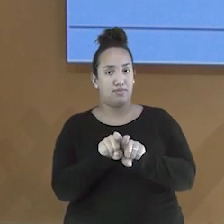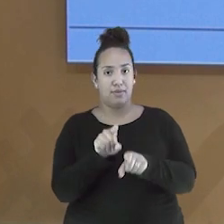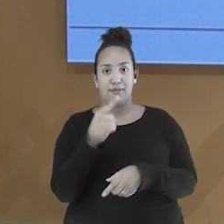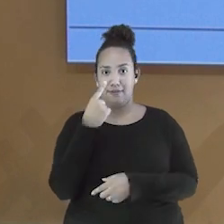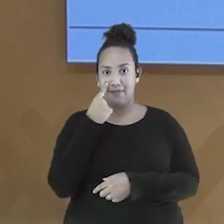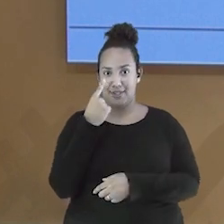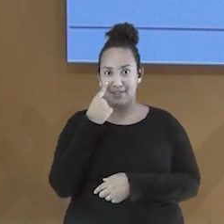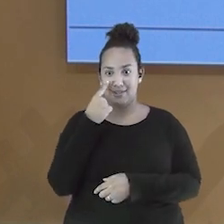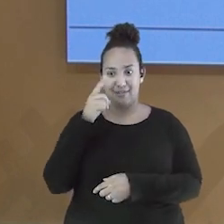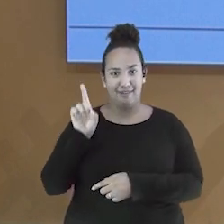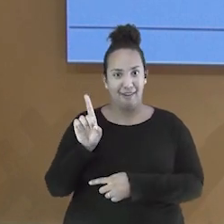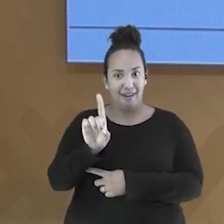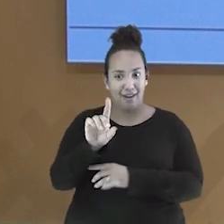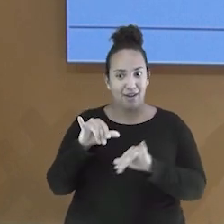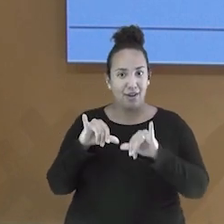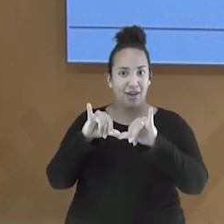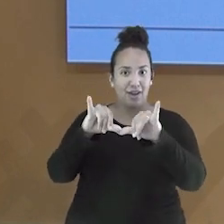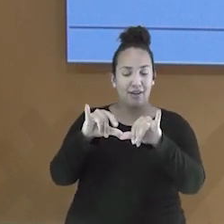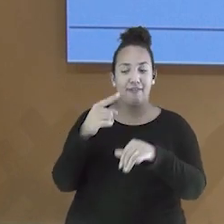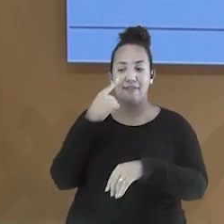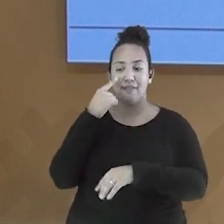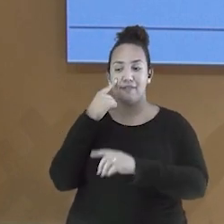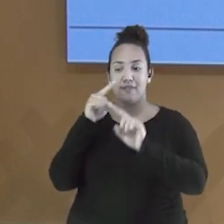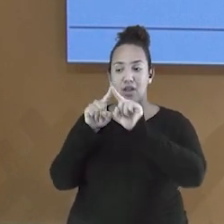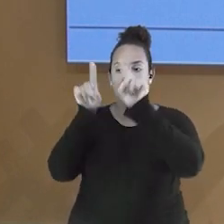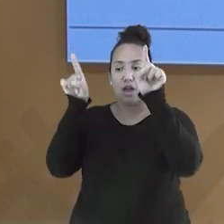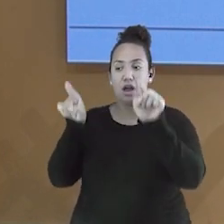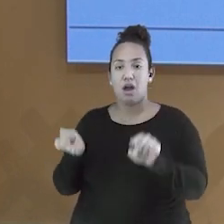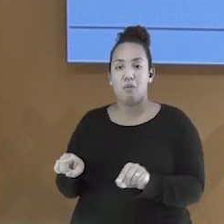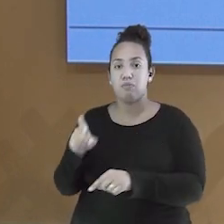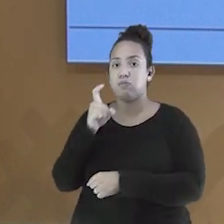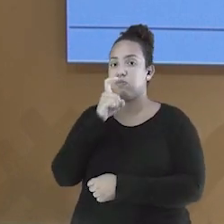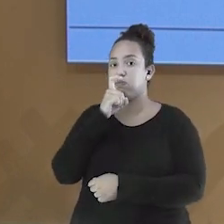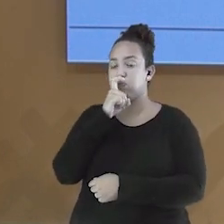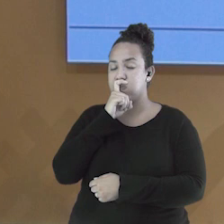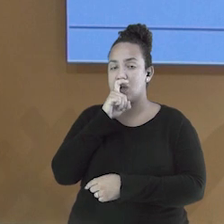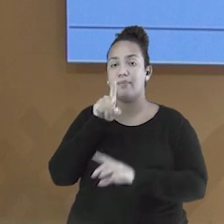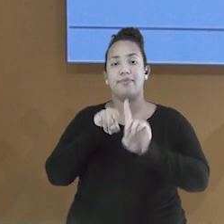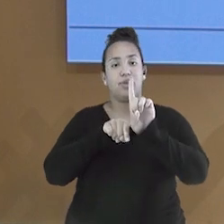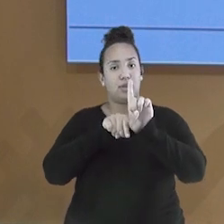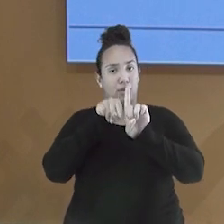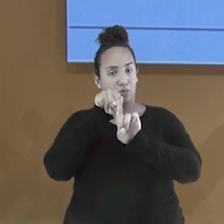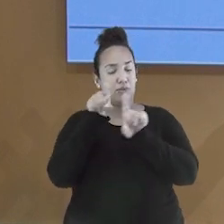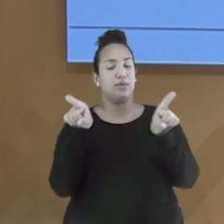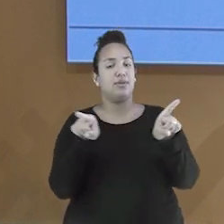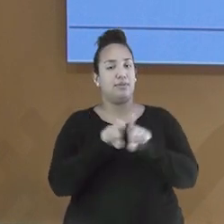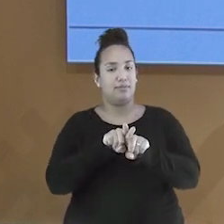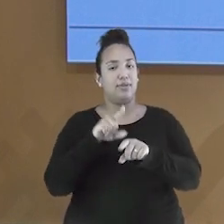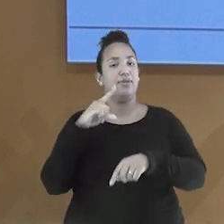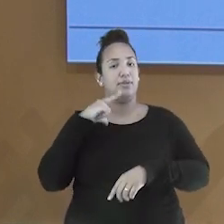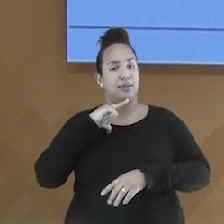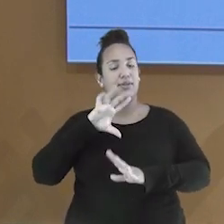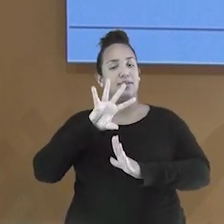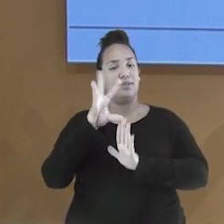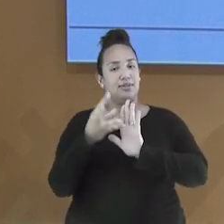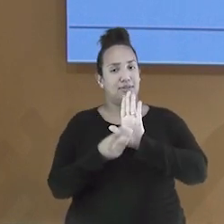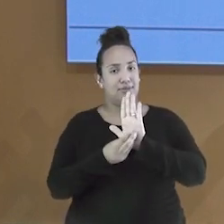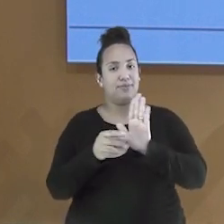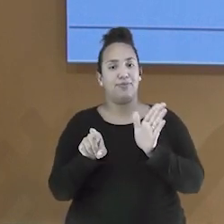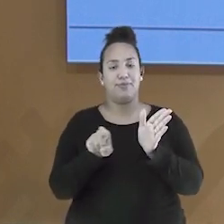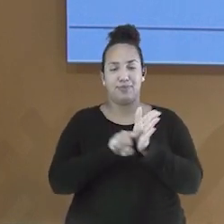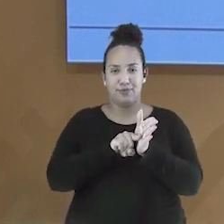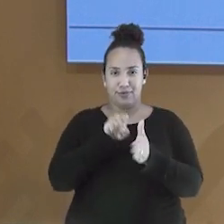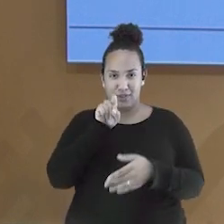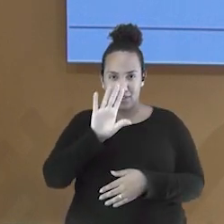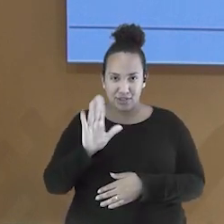tente reparar nos freezers de congelados e bebidas. As temperaturas também estarão com o sinal negativo. Já conseguiu lembrar de